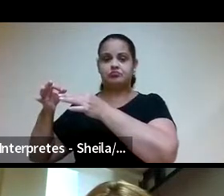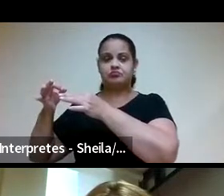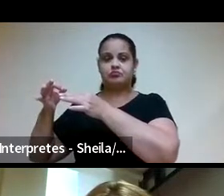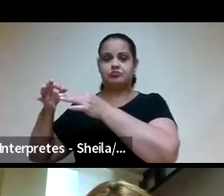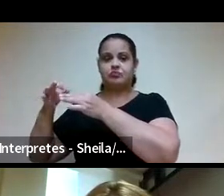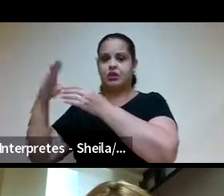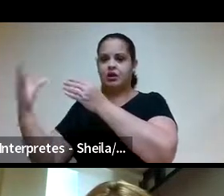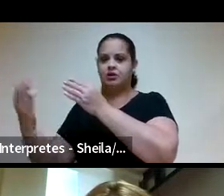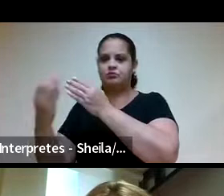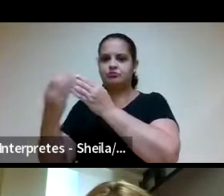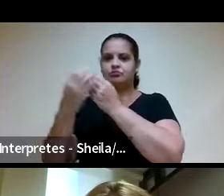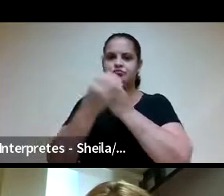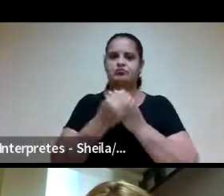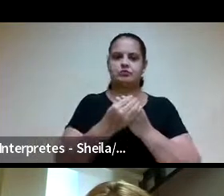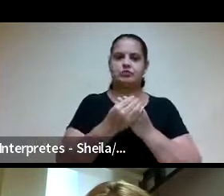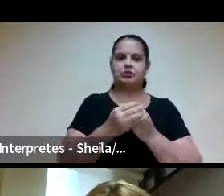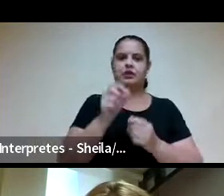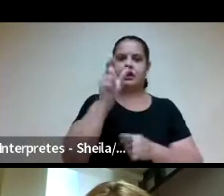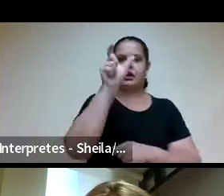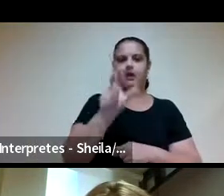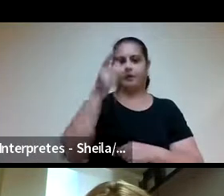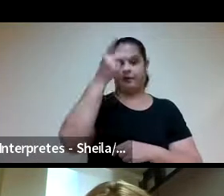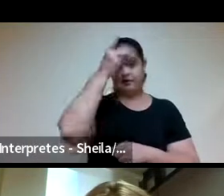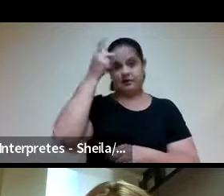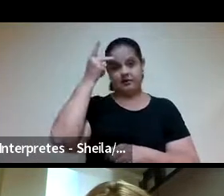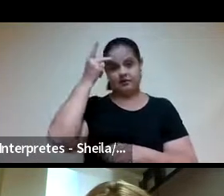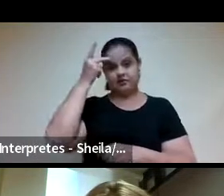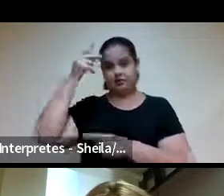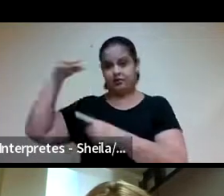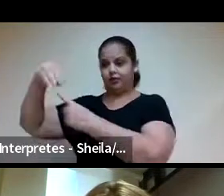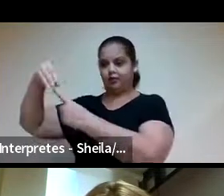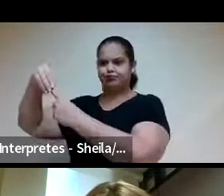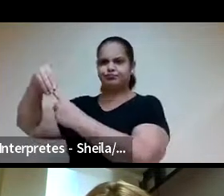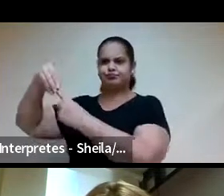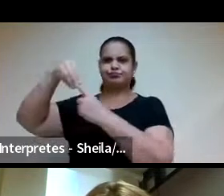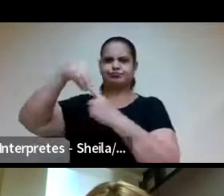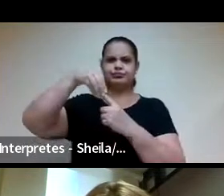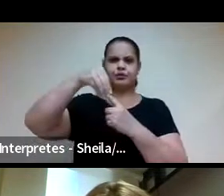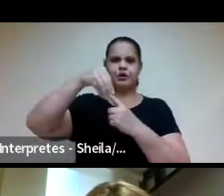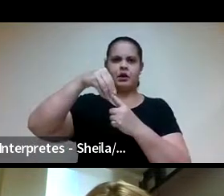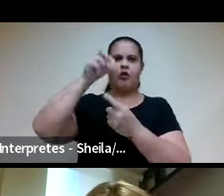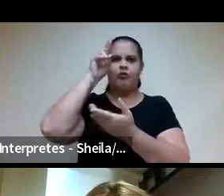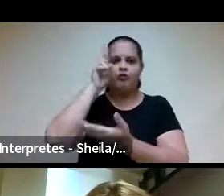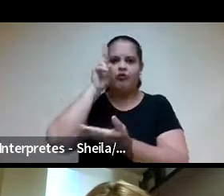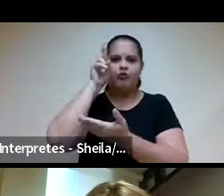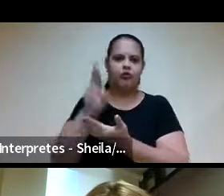testemunha, intimá-la, levá-la obrigatoriamente,